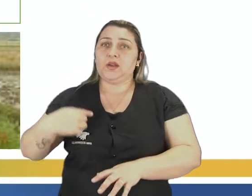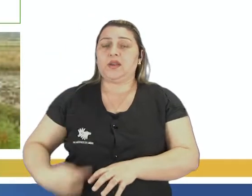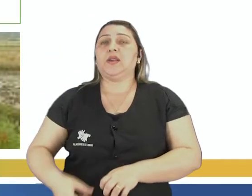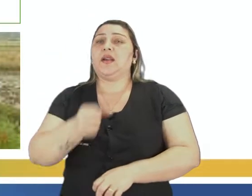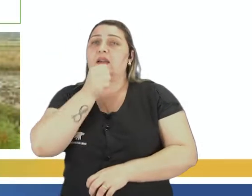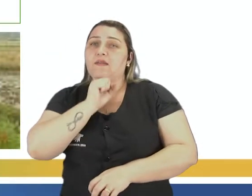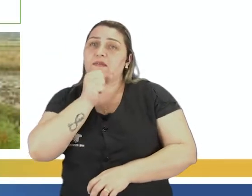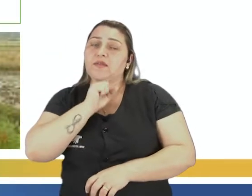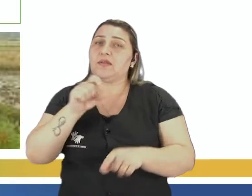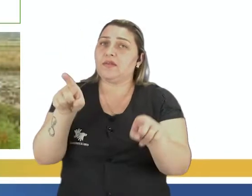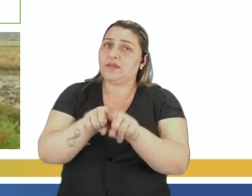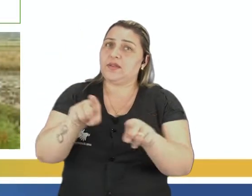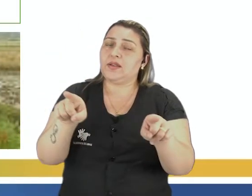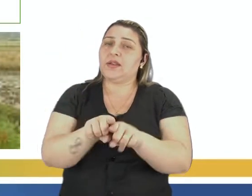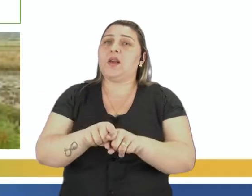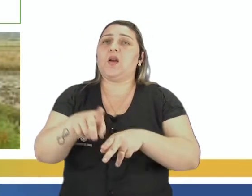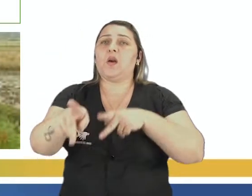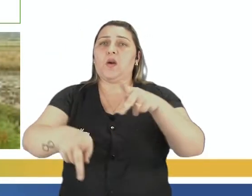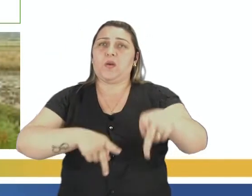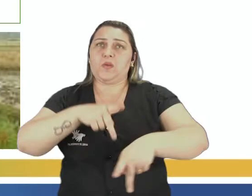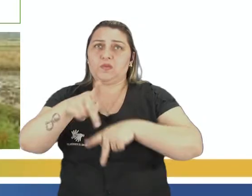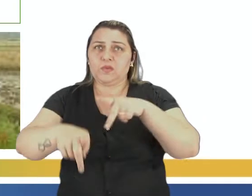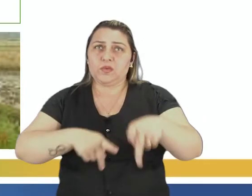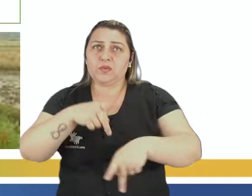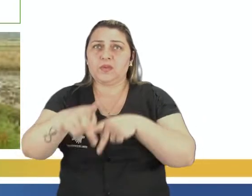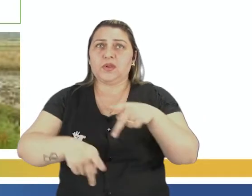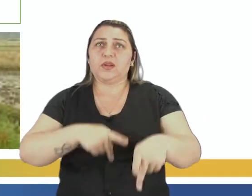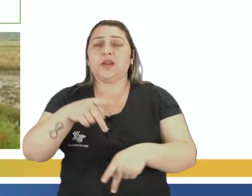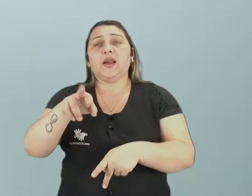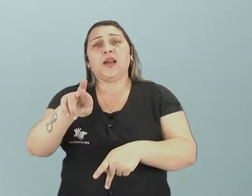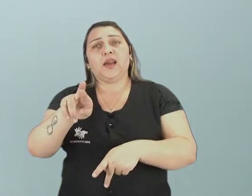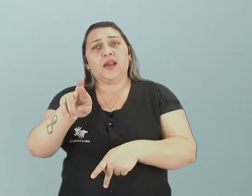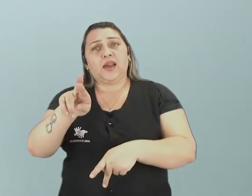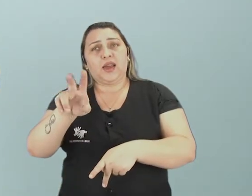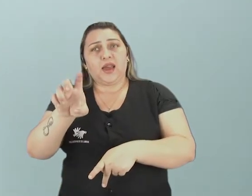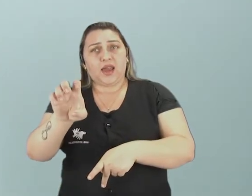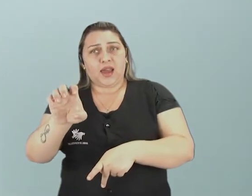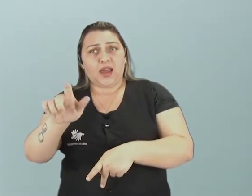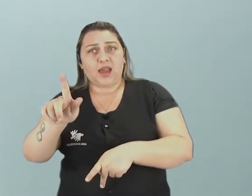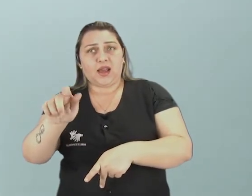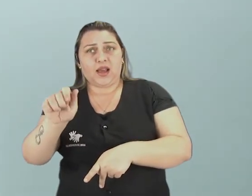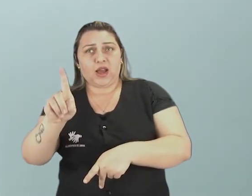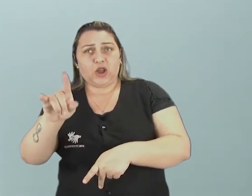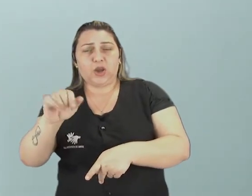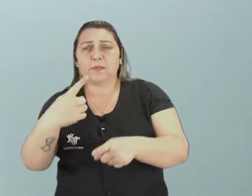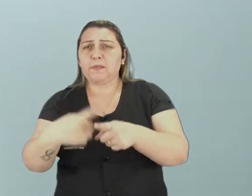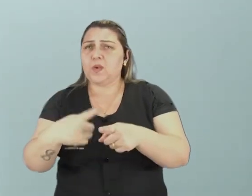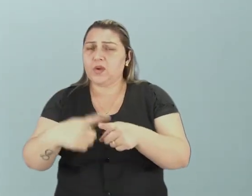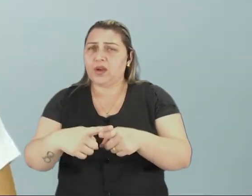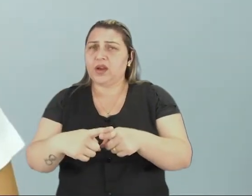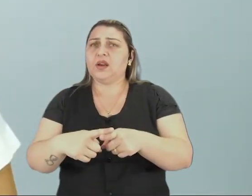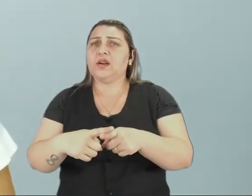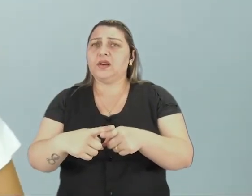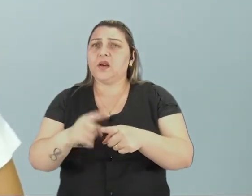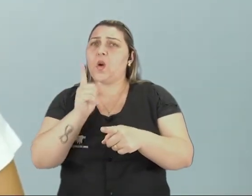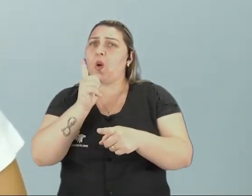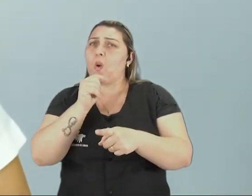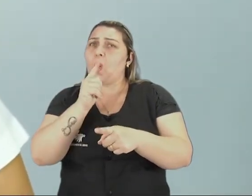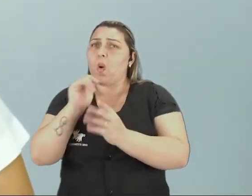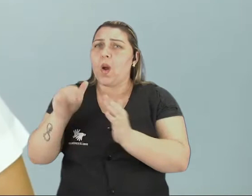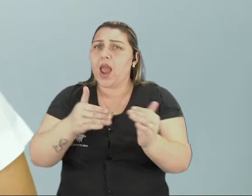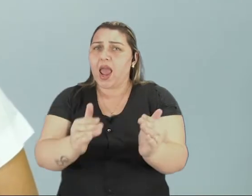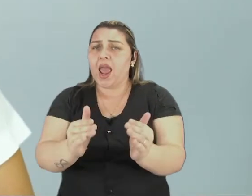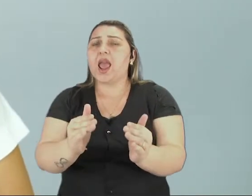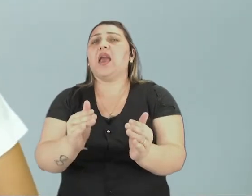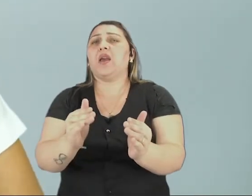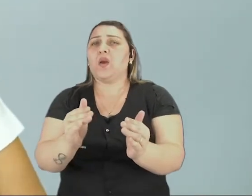antiga ela era uma civilização regadia. Por que regadia? Porque ela era regada pelo Rio Amarelo.